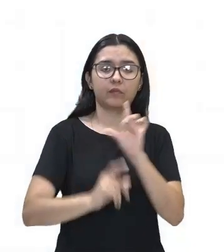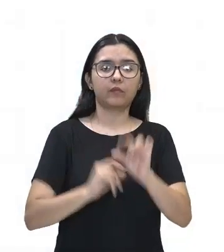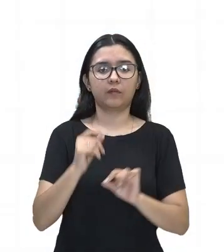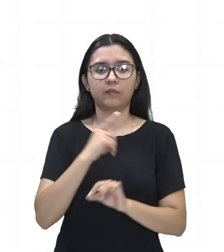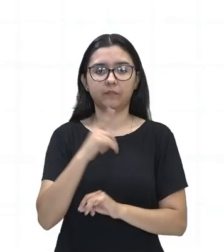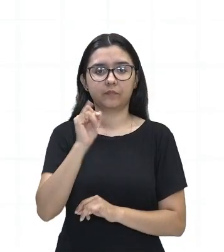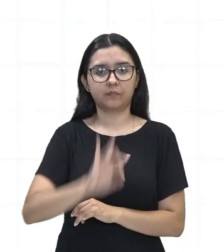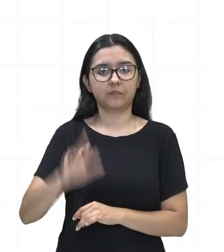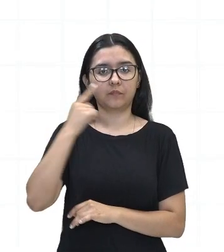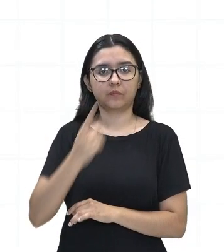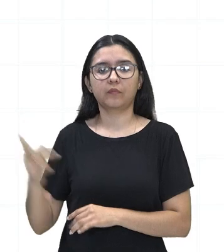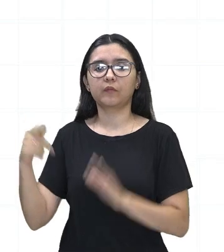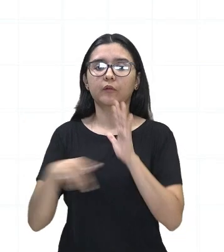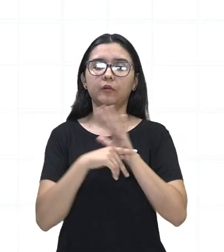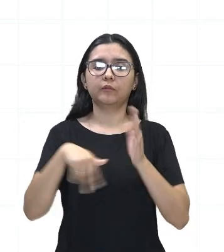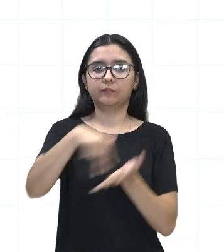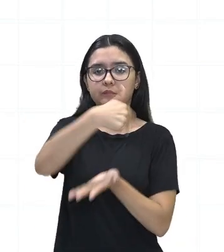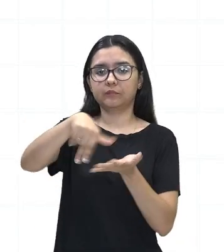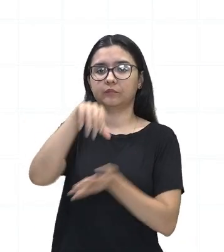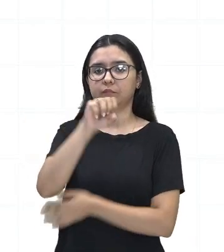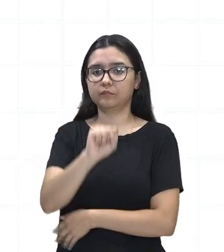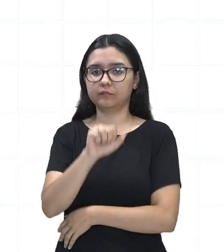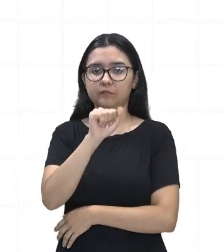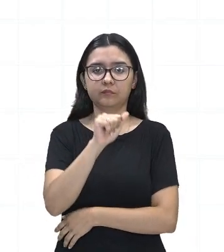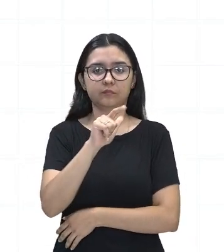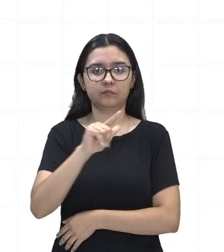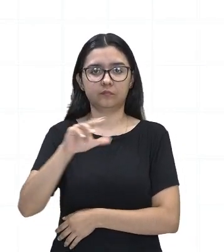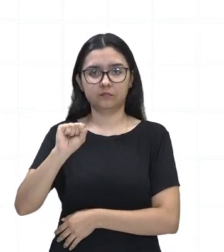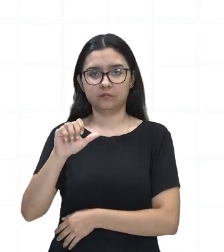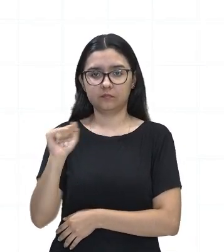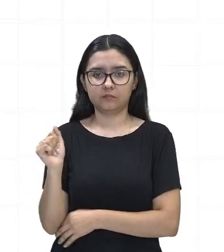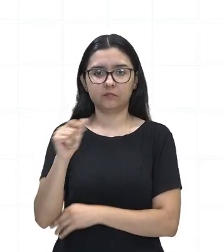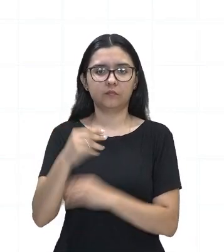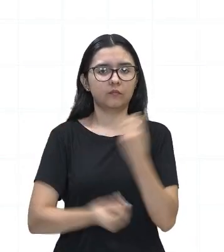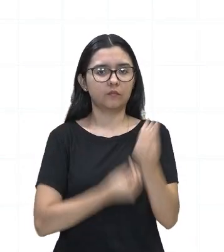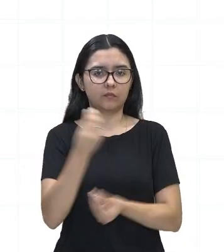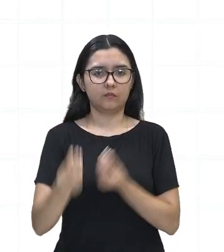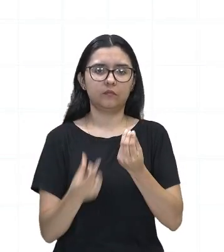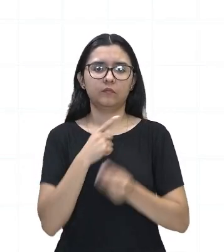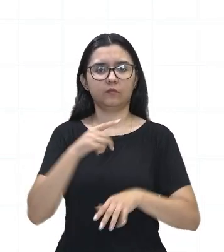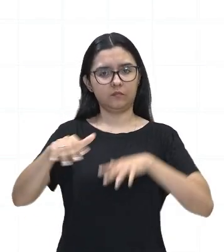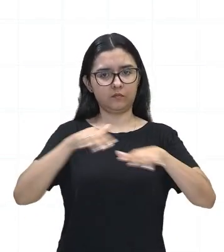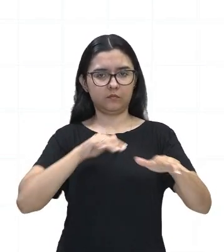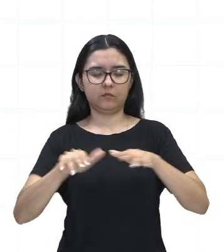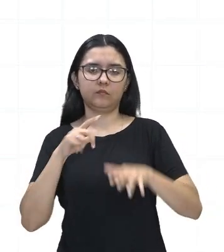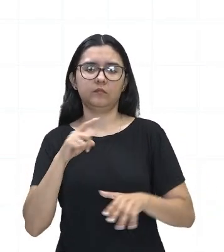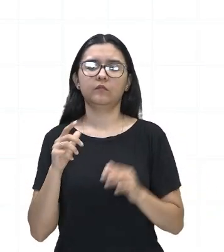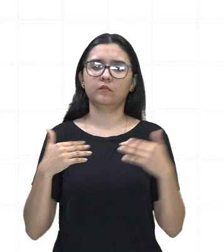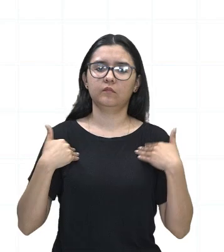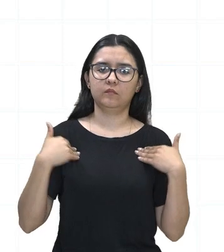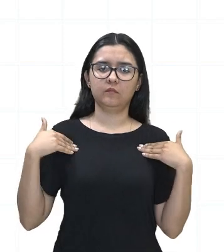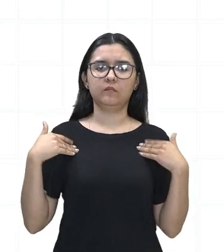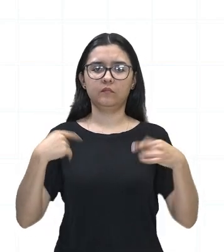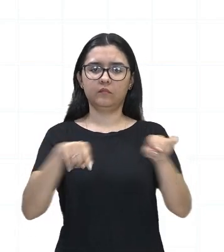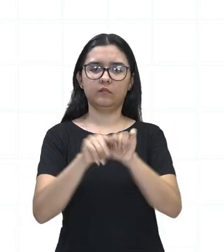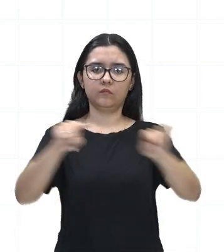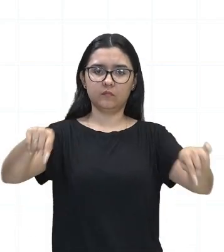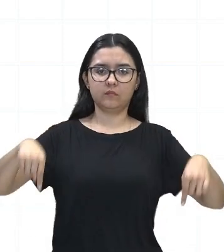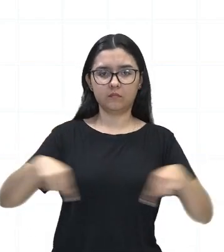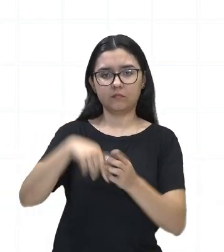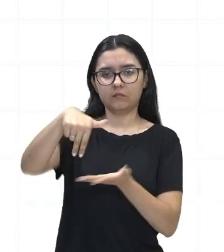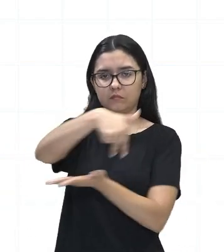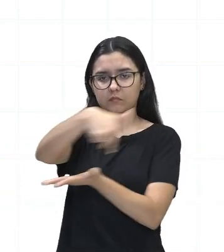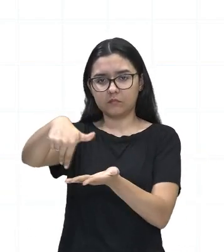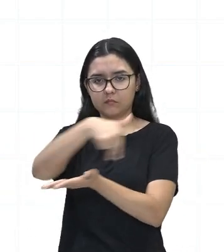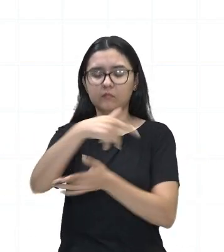da salsa. Vamos lá? Olha só. É mais ou menos como os dançarinos se comportam na pista de dança,